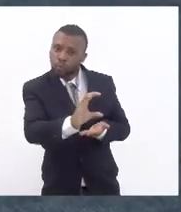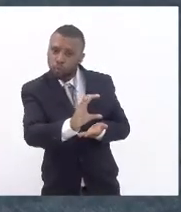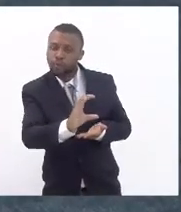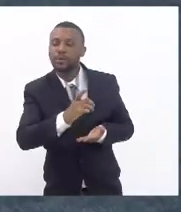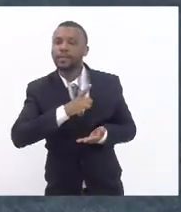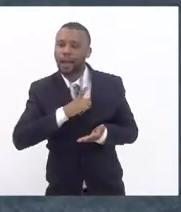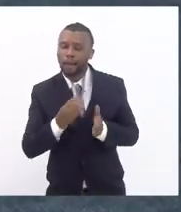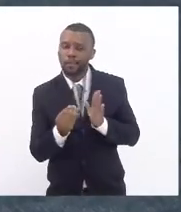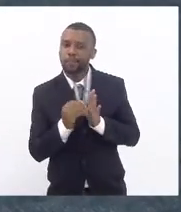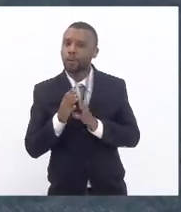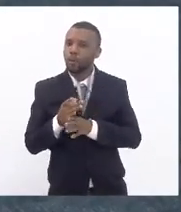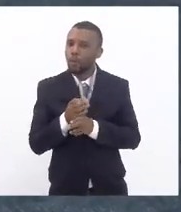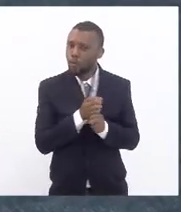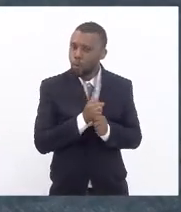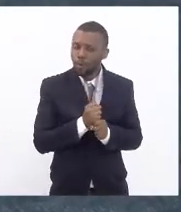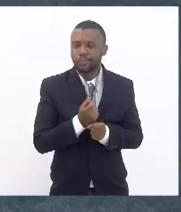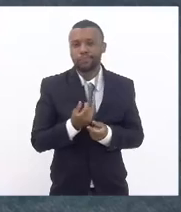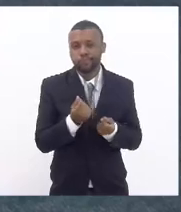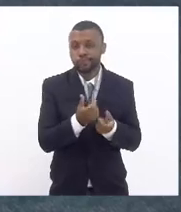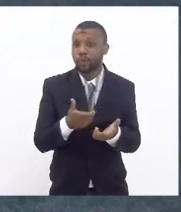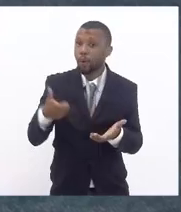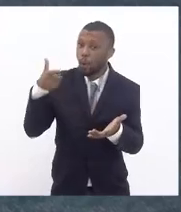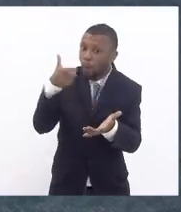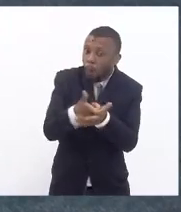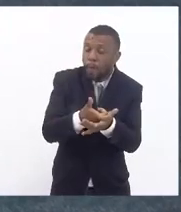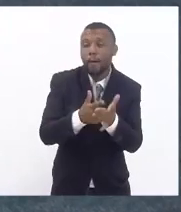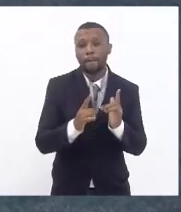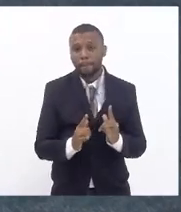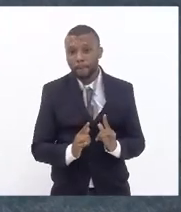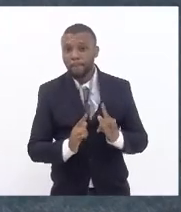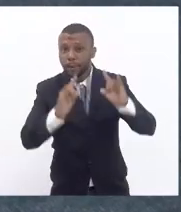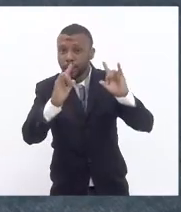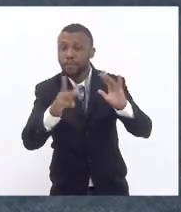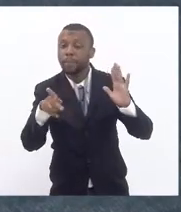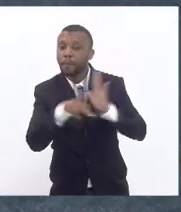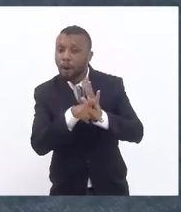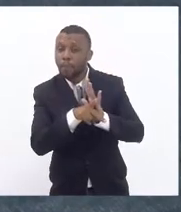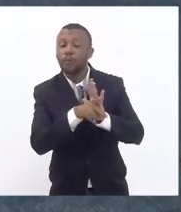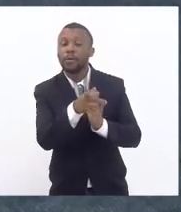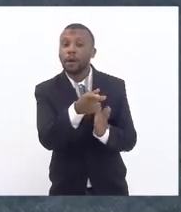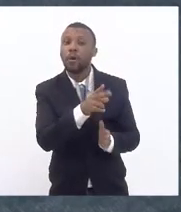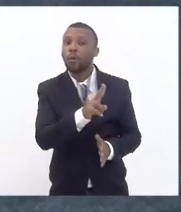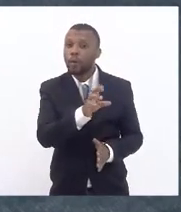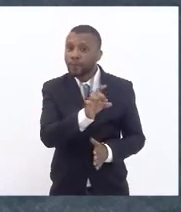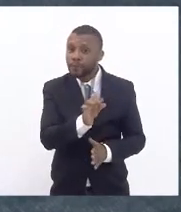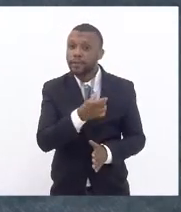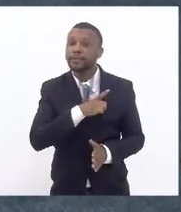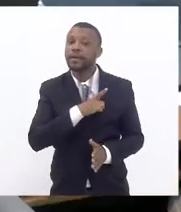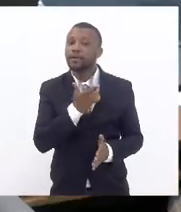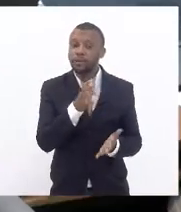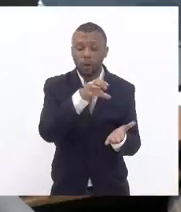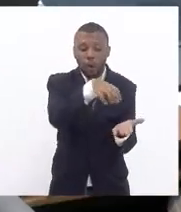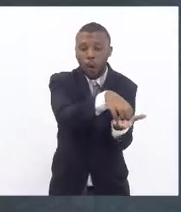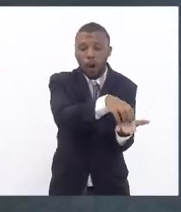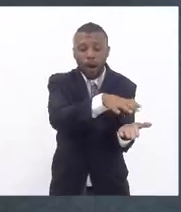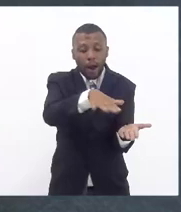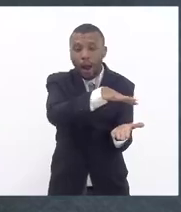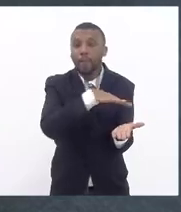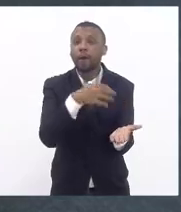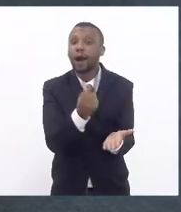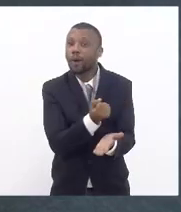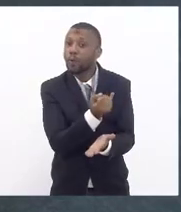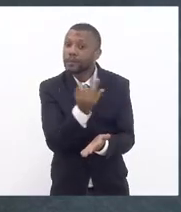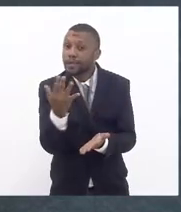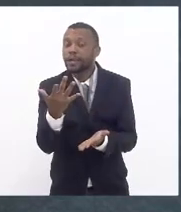orçamento, para se comprar um prédio próprio, para que a UESO possa ter o seu campus, aumentar o número de cursos